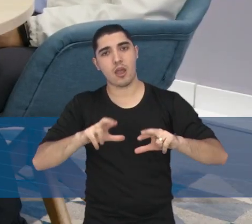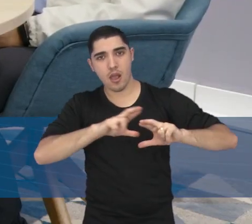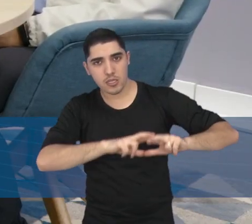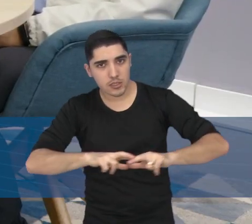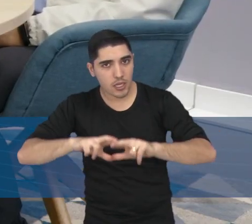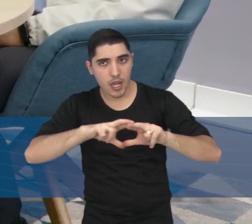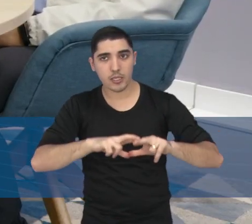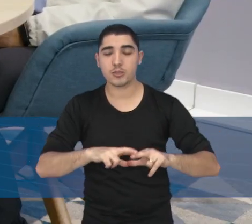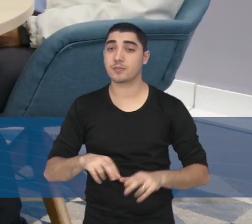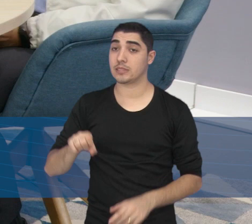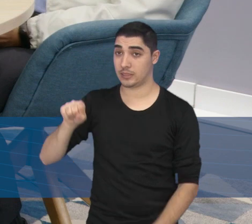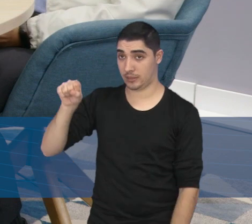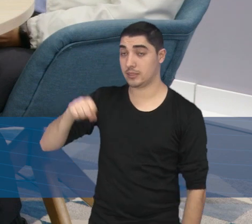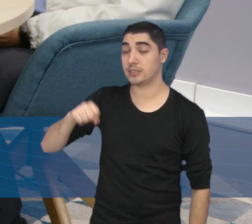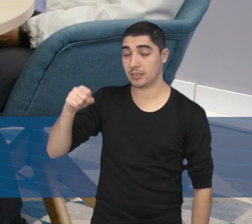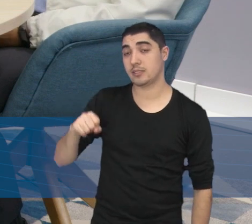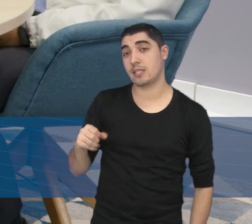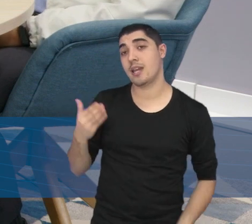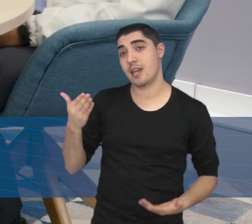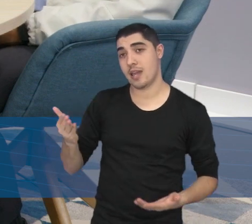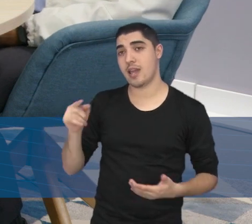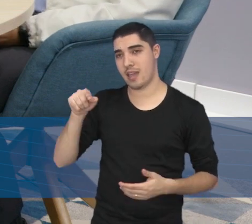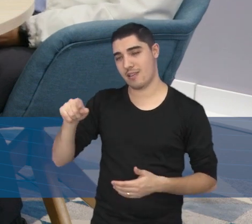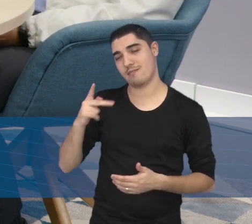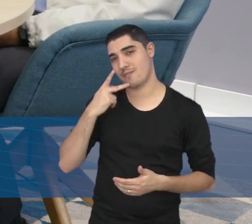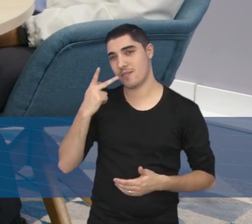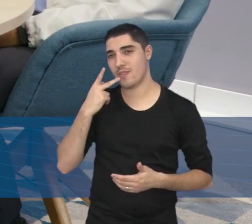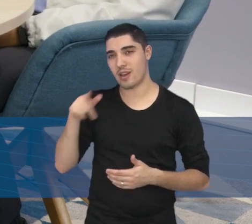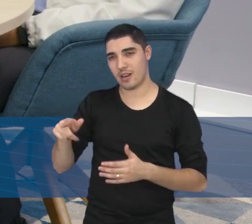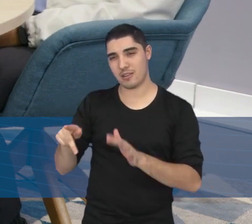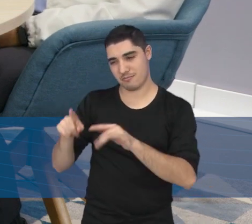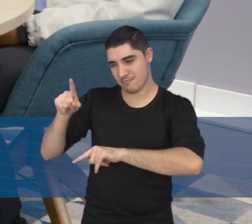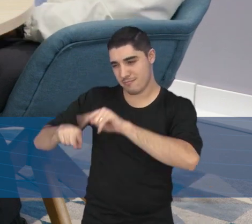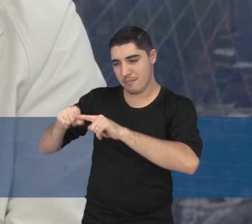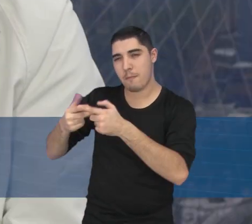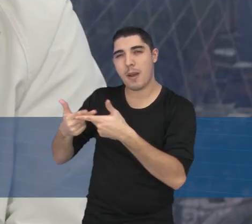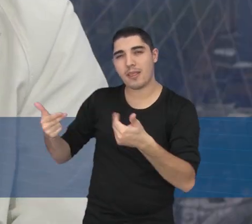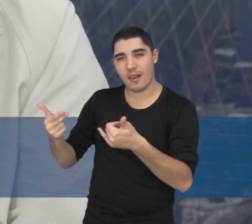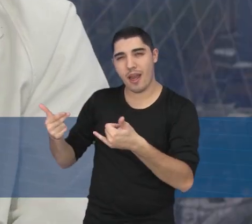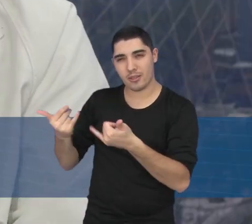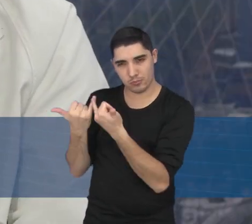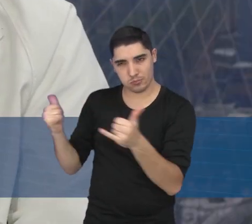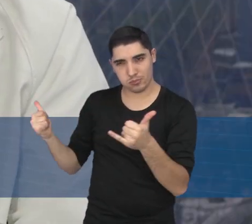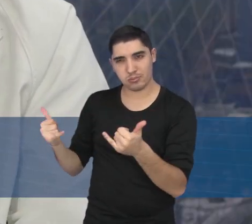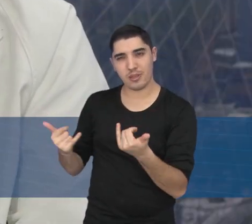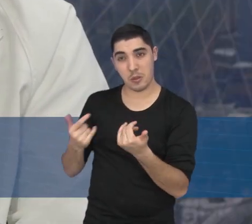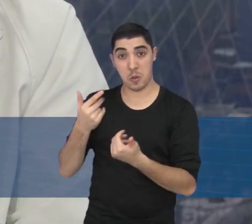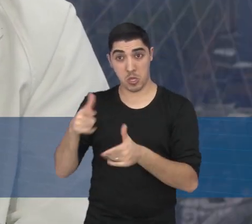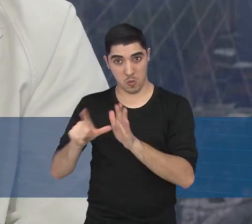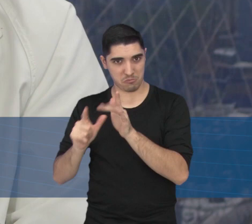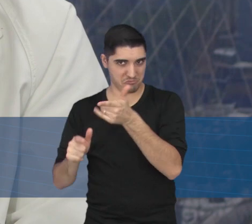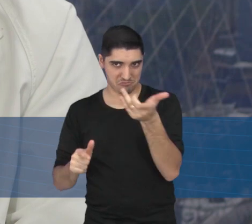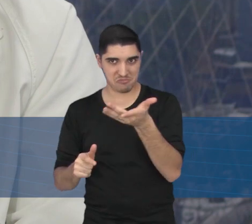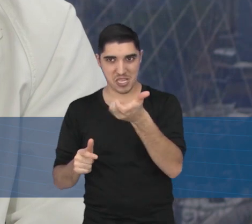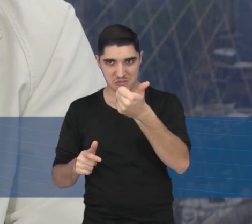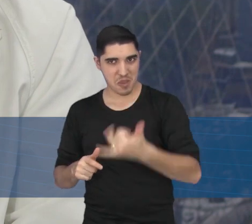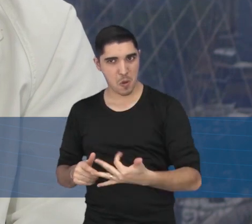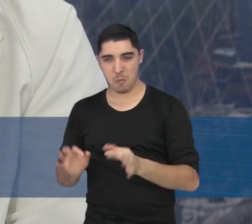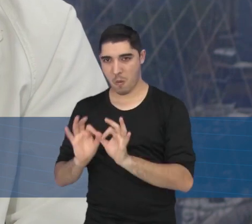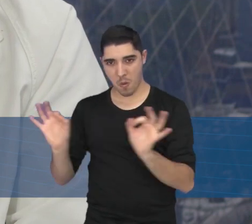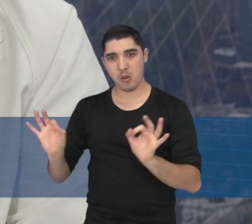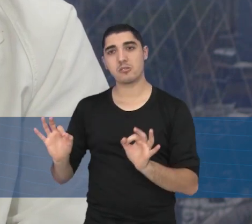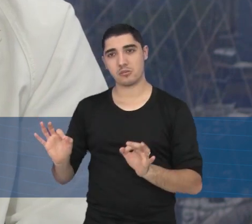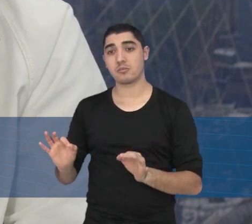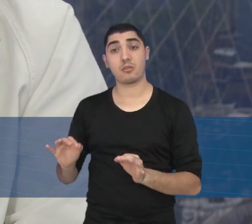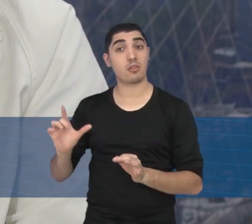Sim, o assunto de dispositivos eletrônicos mesmo, como foi bem falado, vai estar